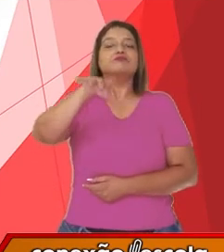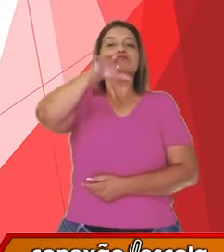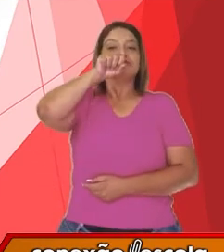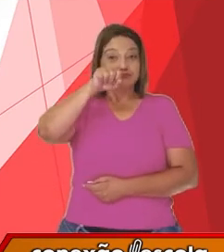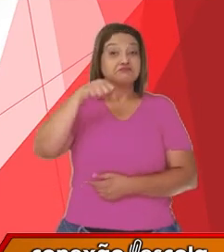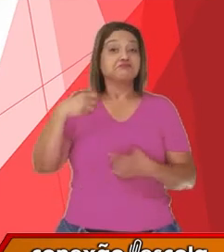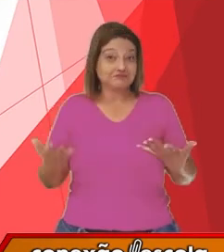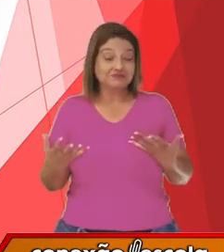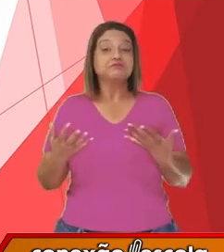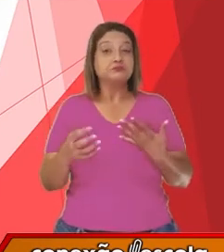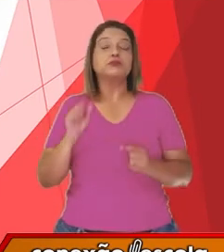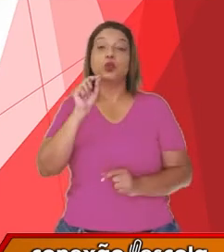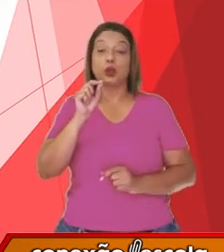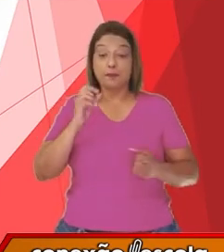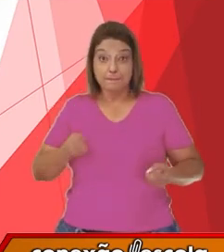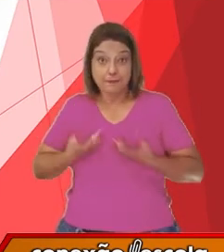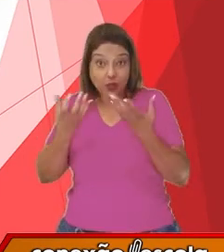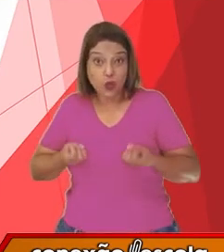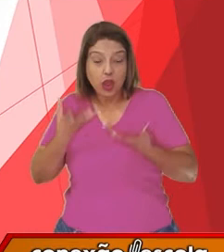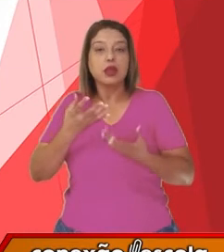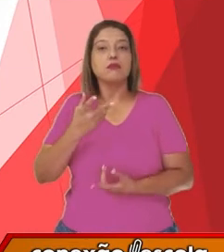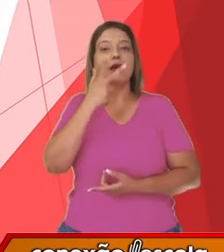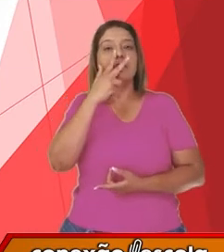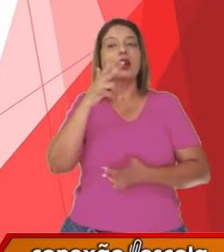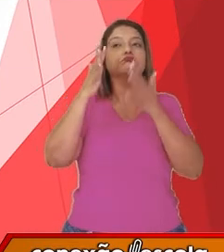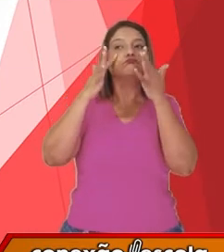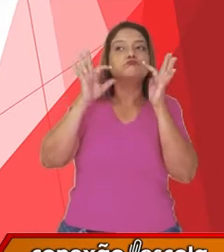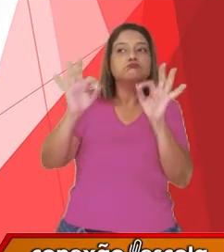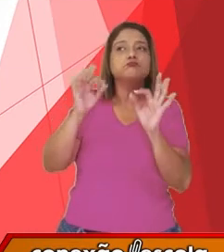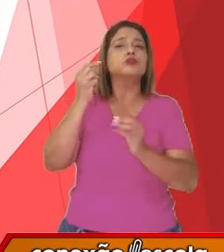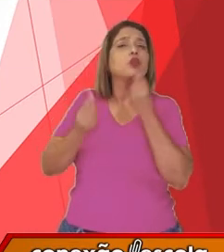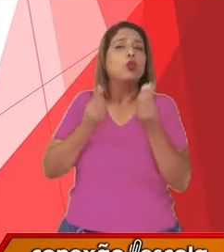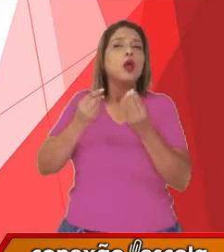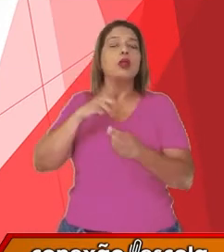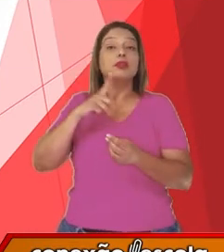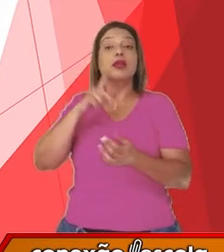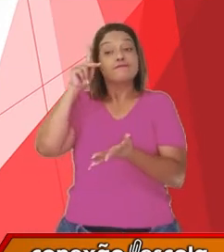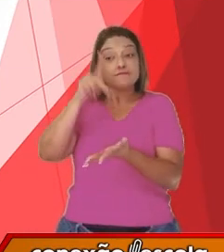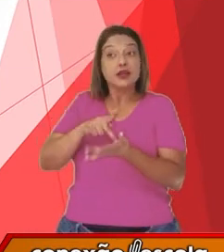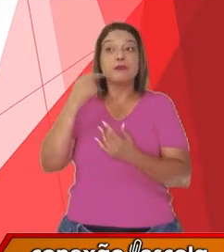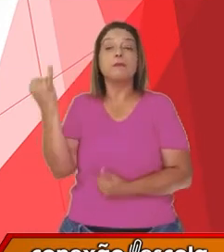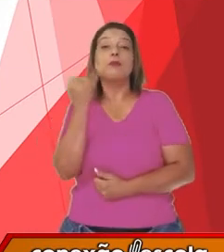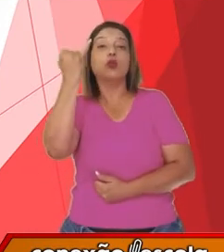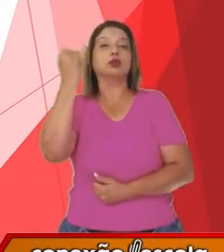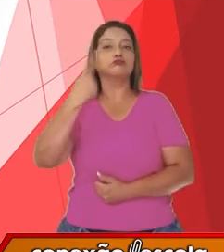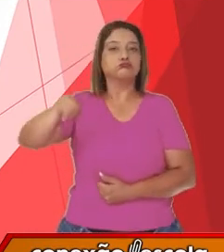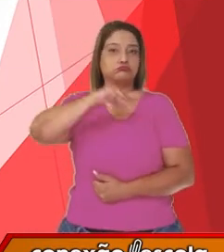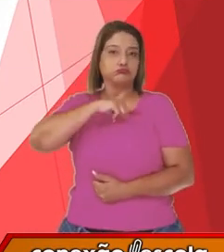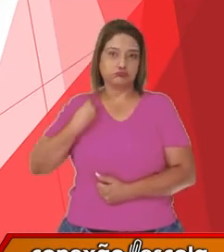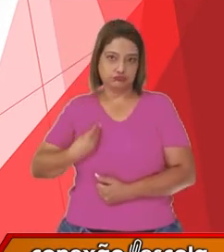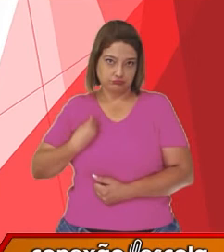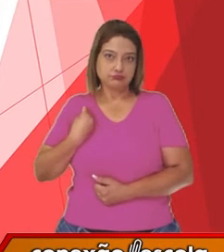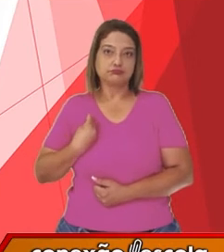forma, o poema, ele nos alerta para o que verdadeiramente importa.